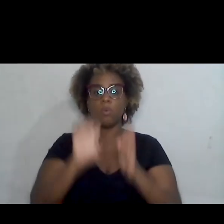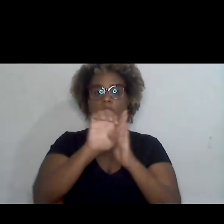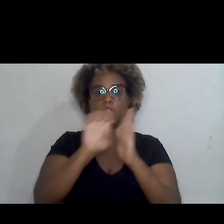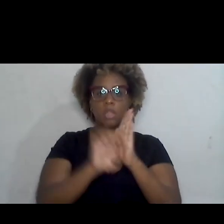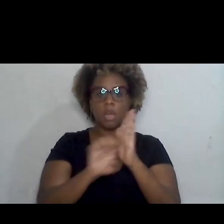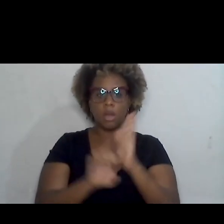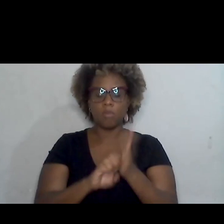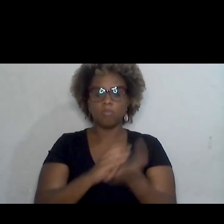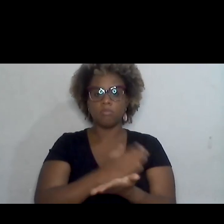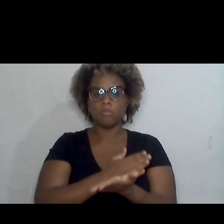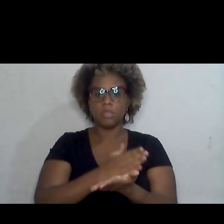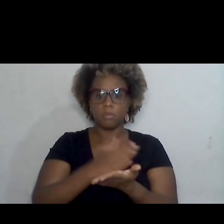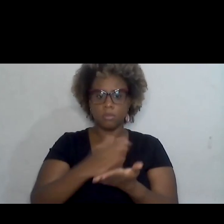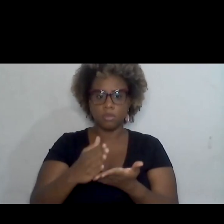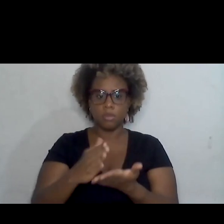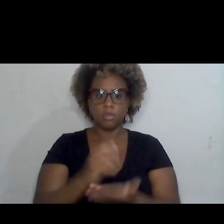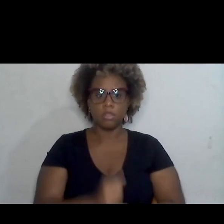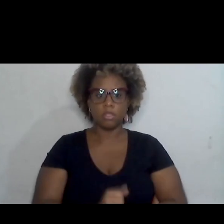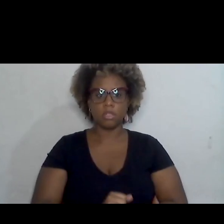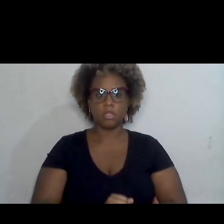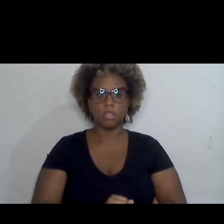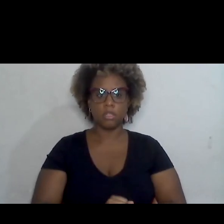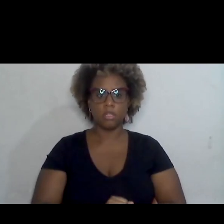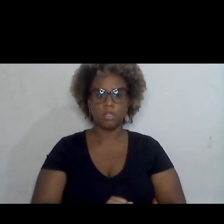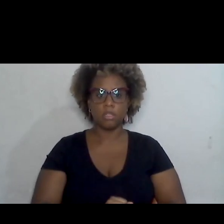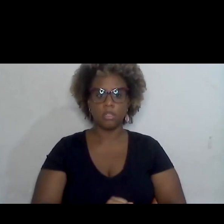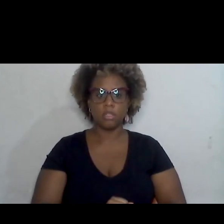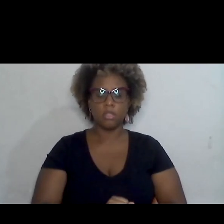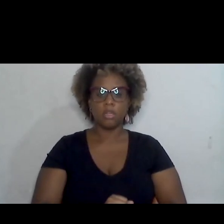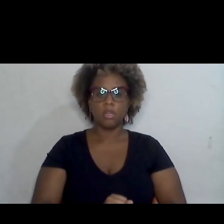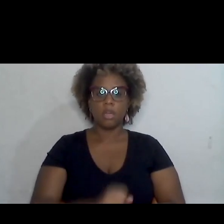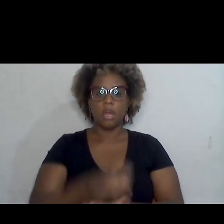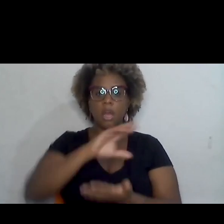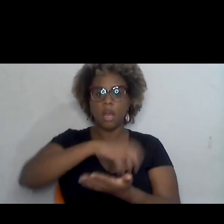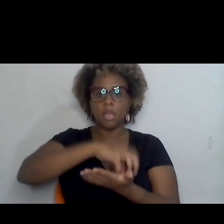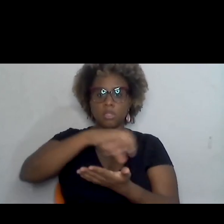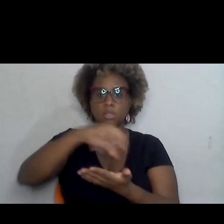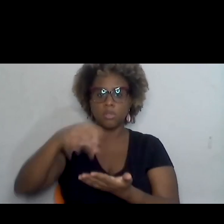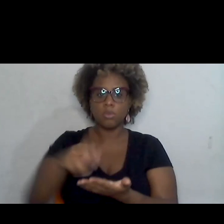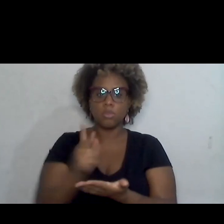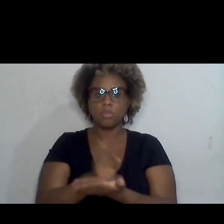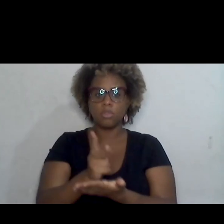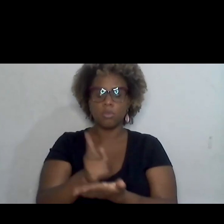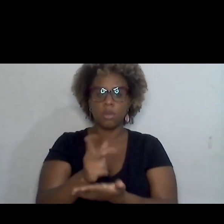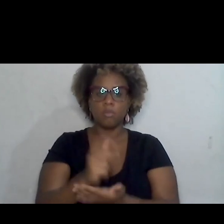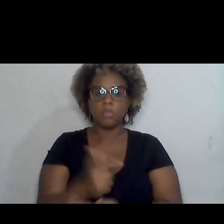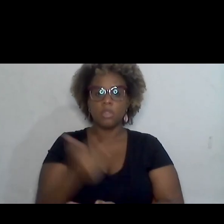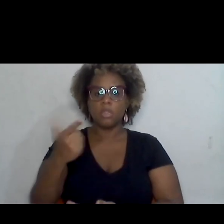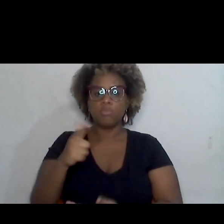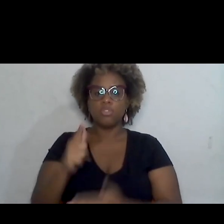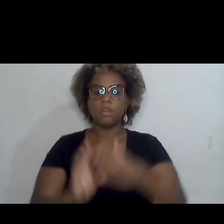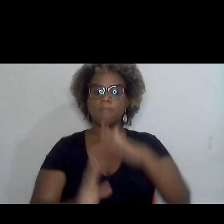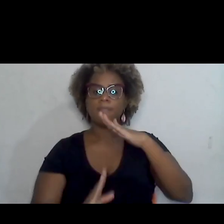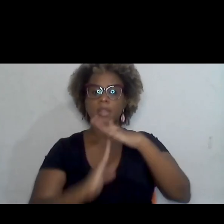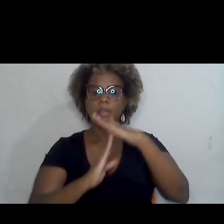matriz das ações continuadas, ele não previa um limite para a renovação. Isso possibilitou que a